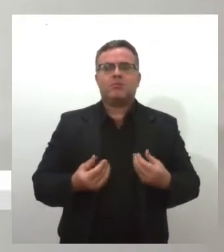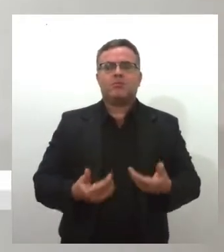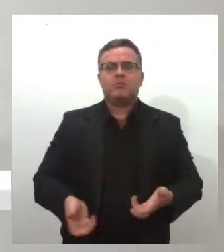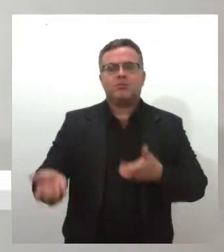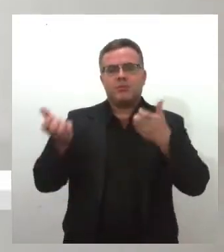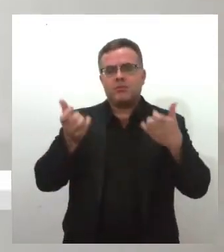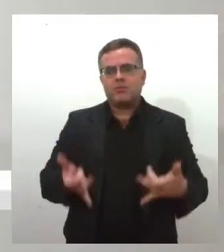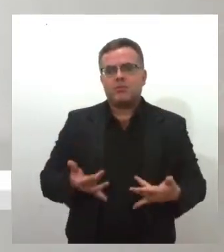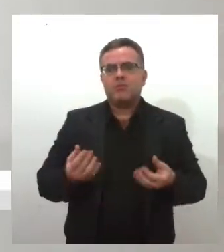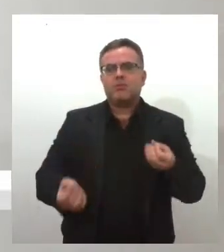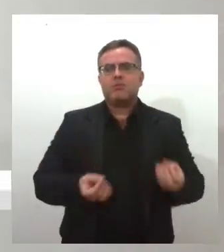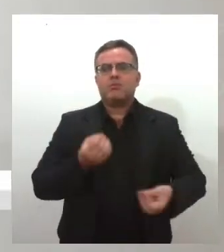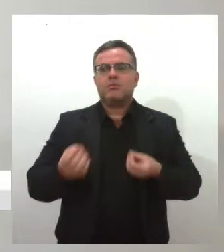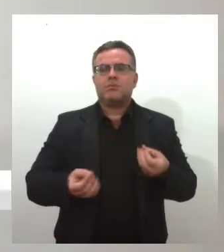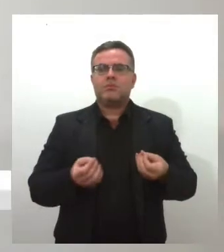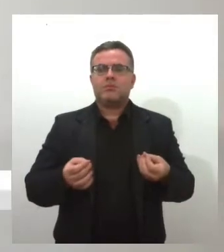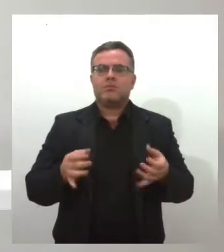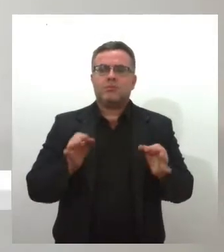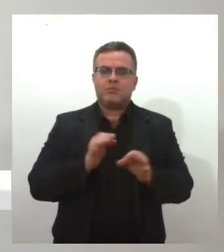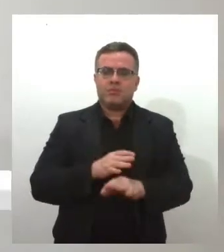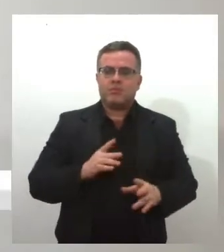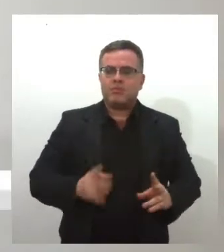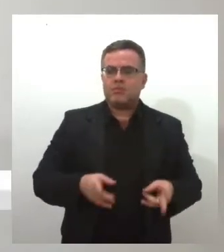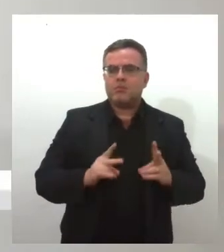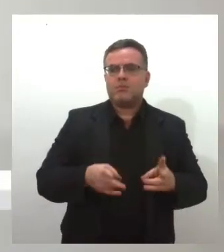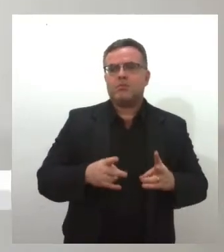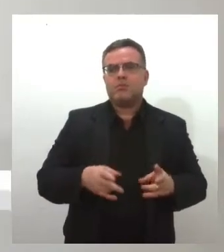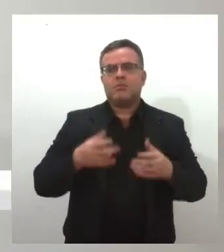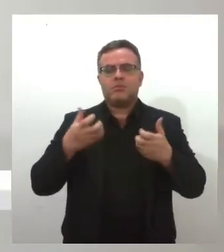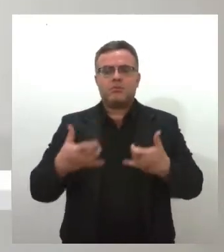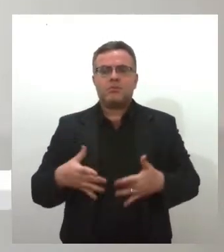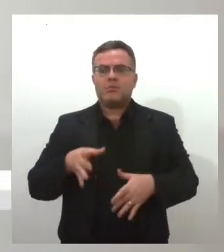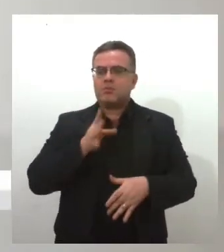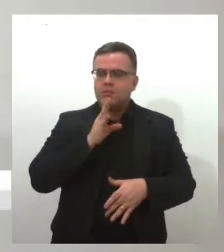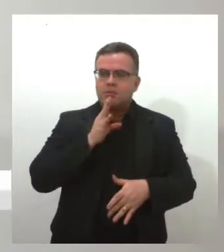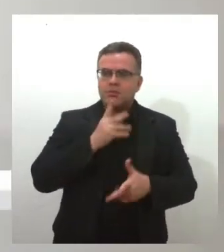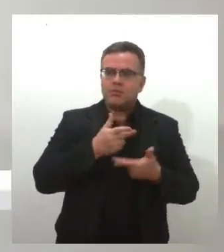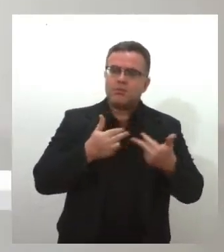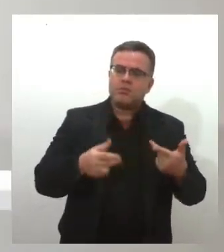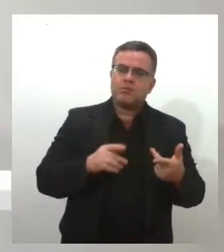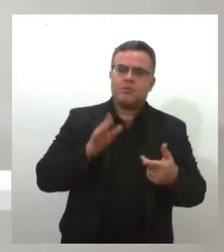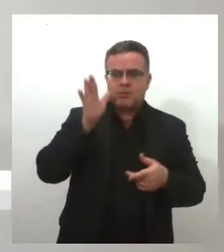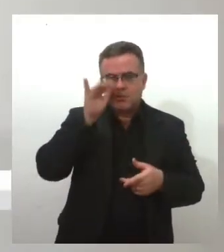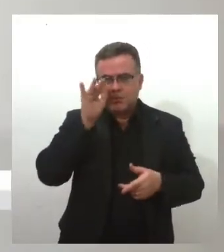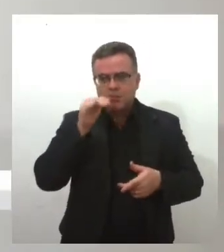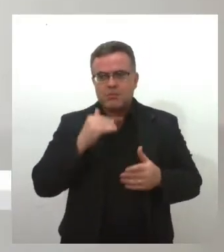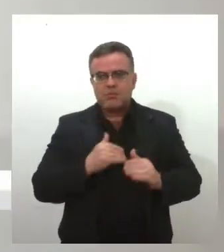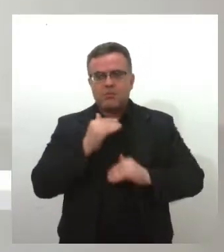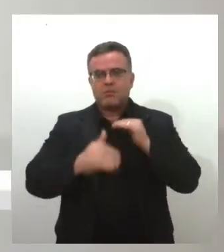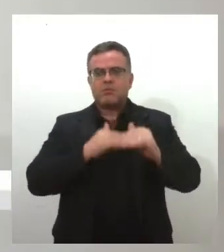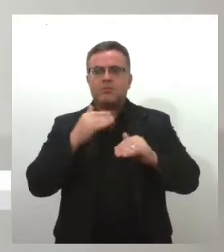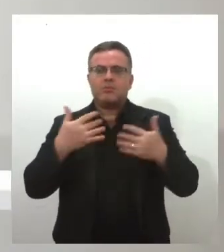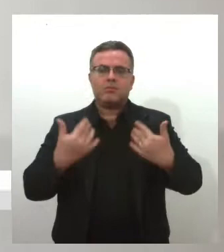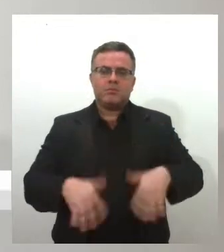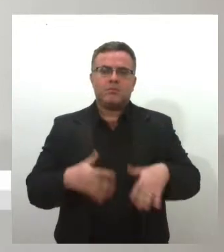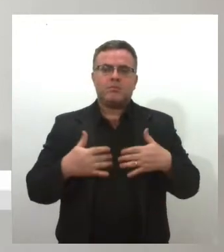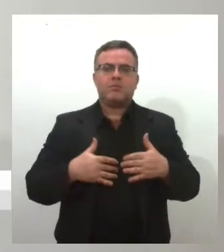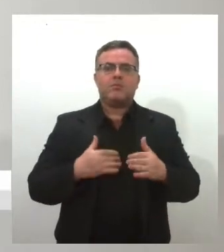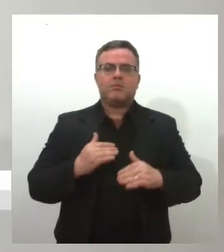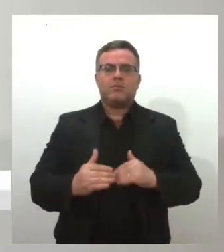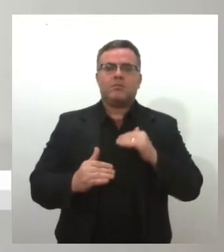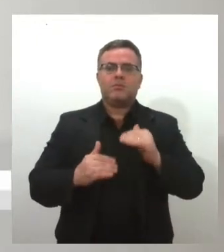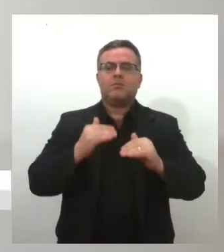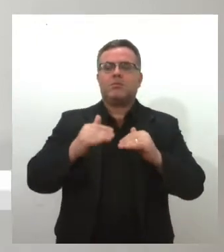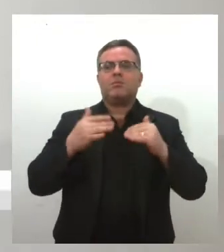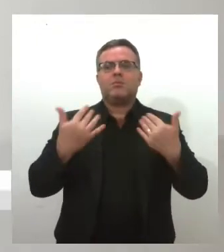né, atestar o crescimento do conhecimento ou desenvolvimento para uma próxima etapa da